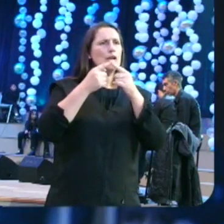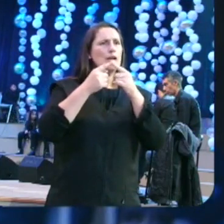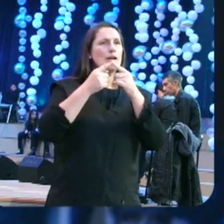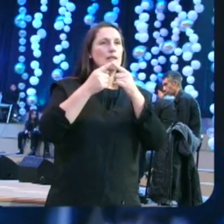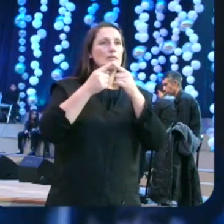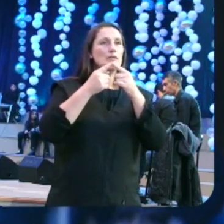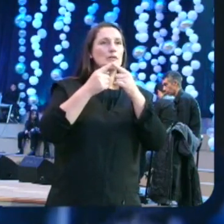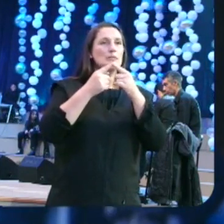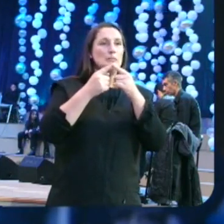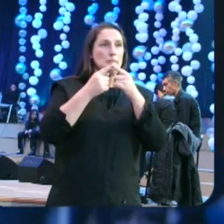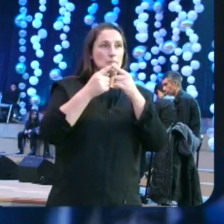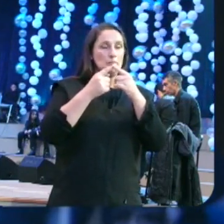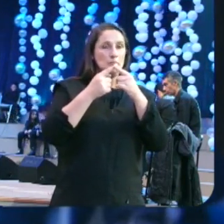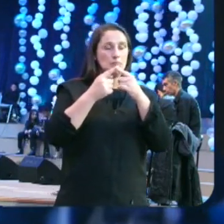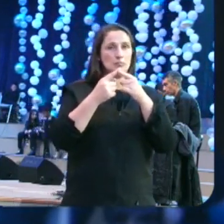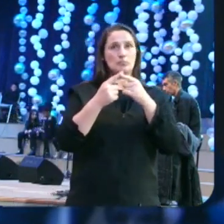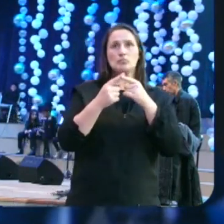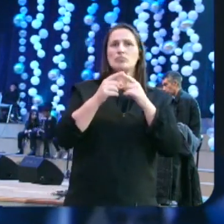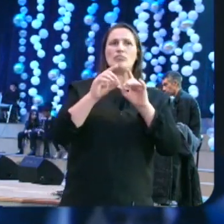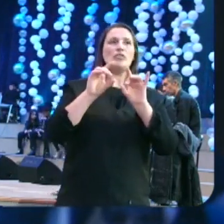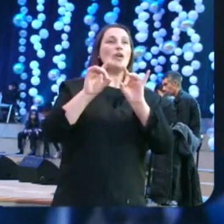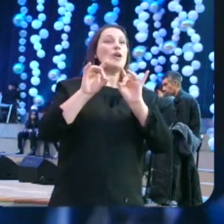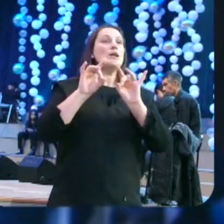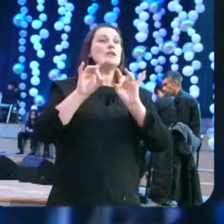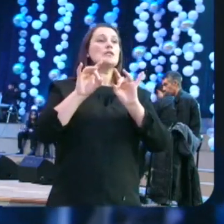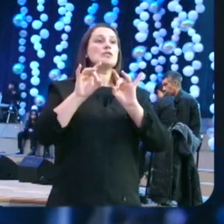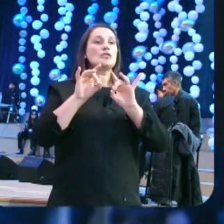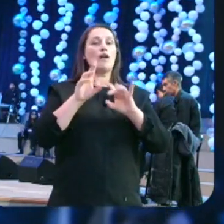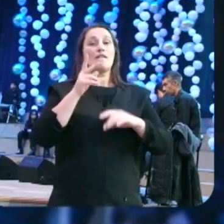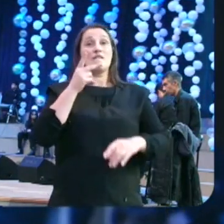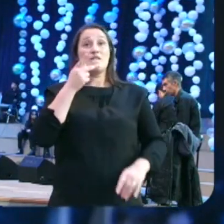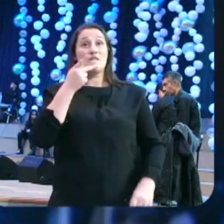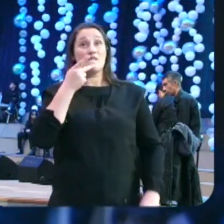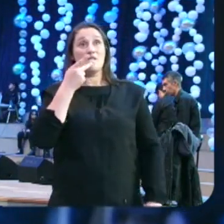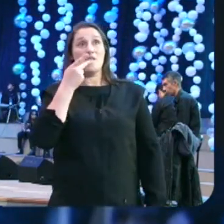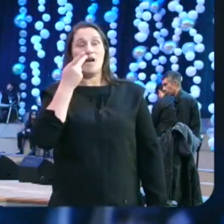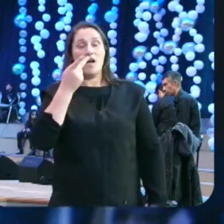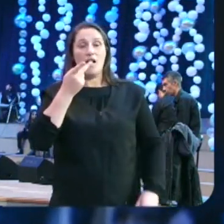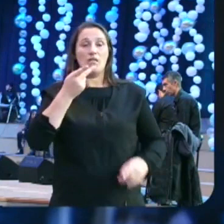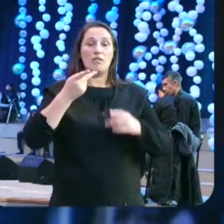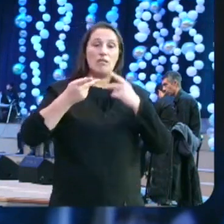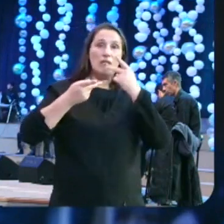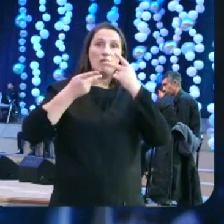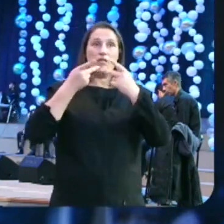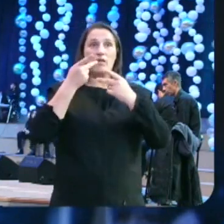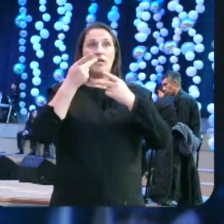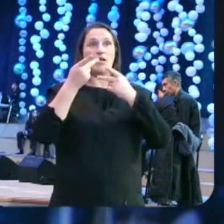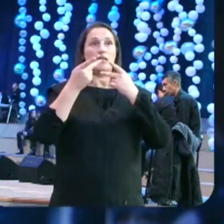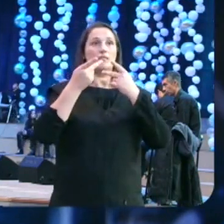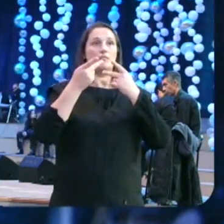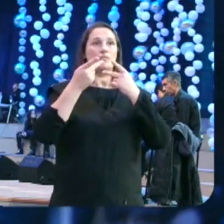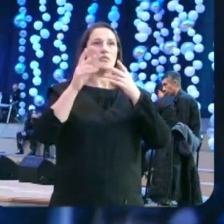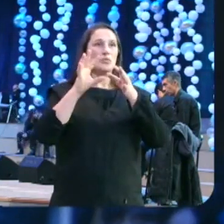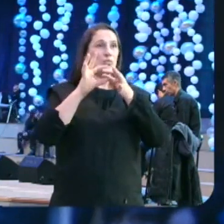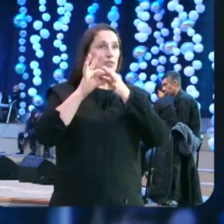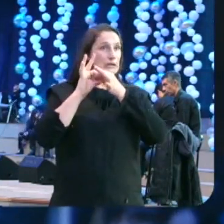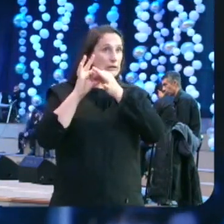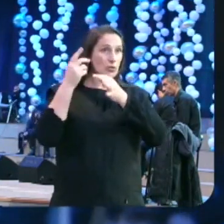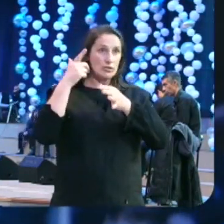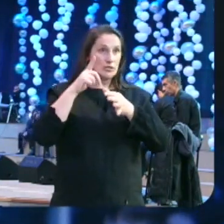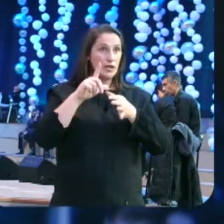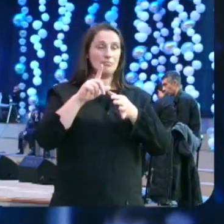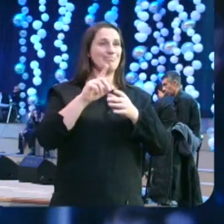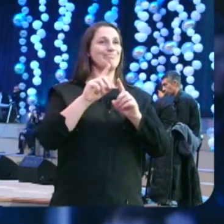o discurso que faz a gente conseguir essa unidade,